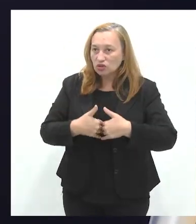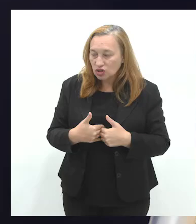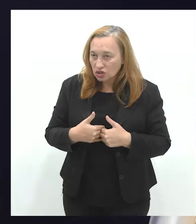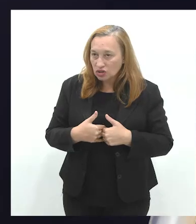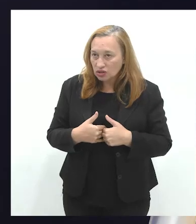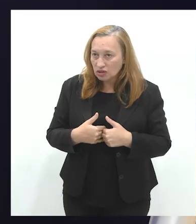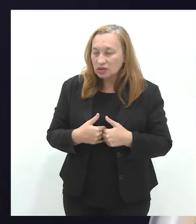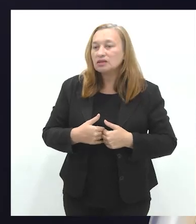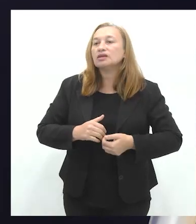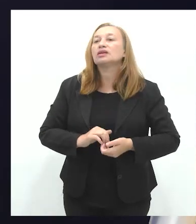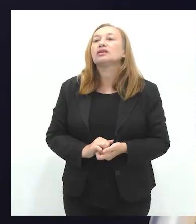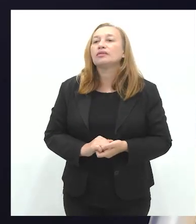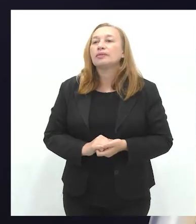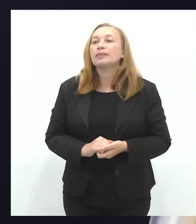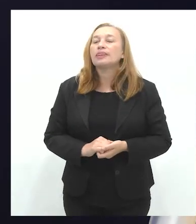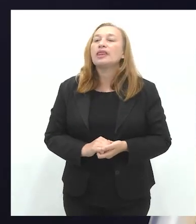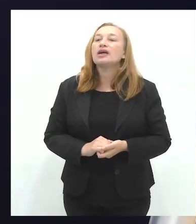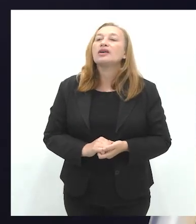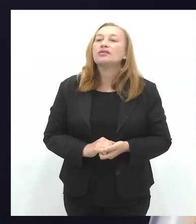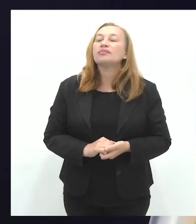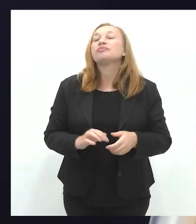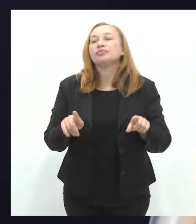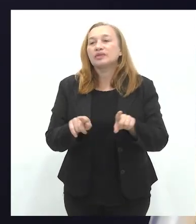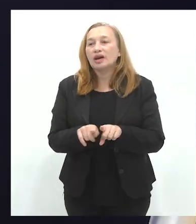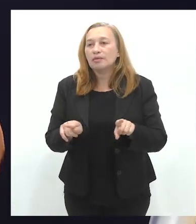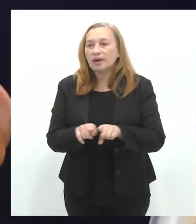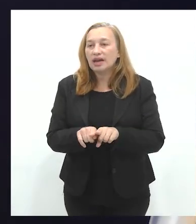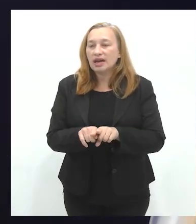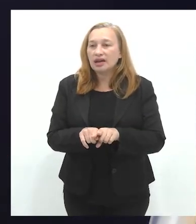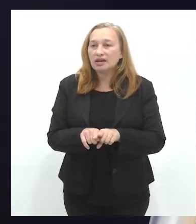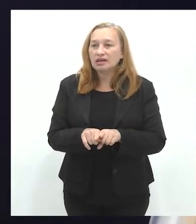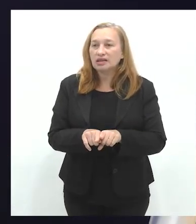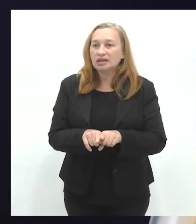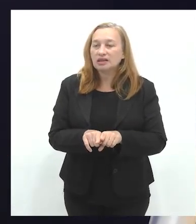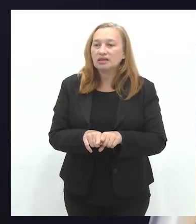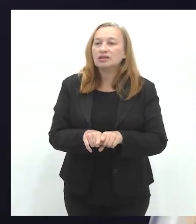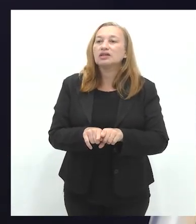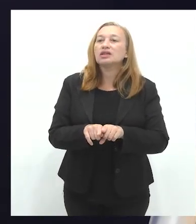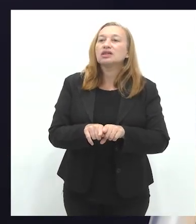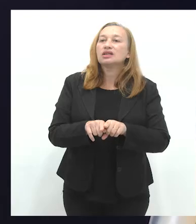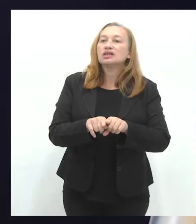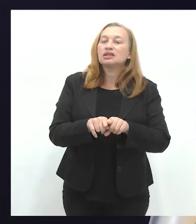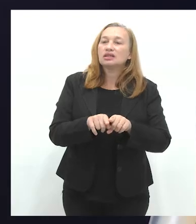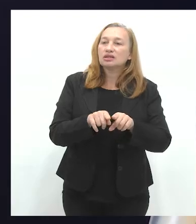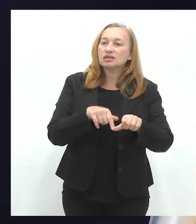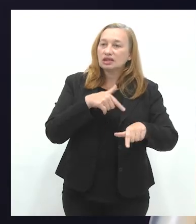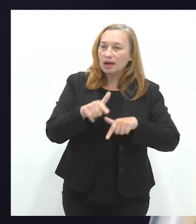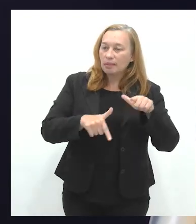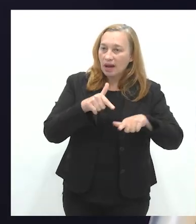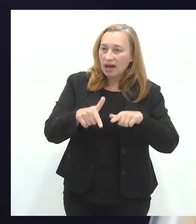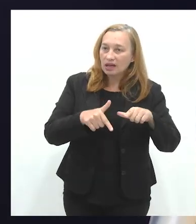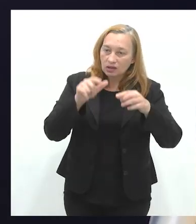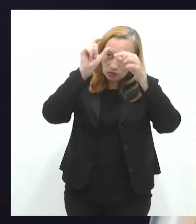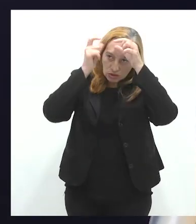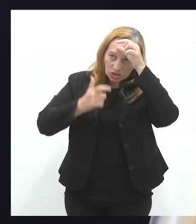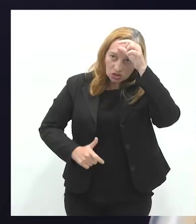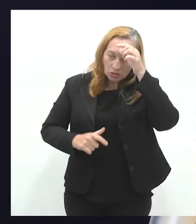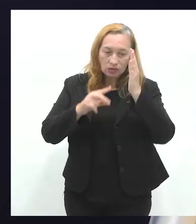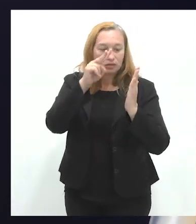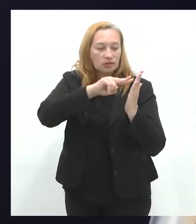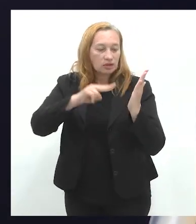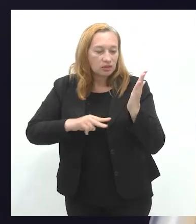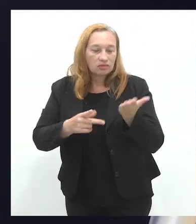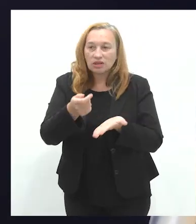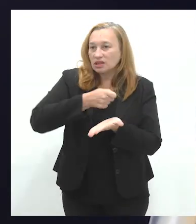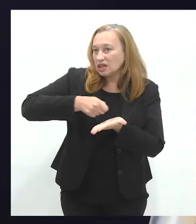né, e com deficiência intelectual, bem Específico. específico. Também sou especialista em alfabetização. Tá? Eu Uhum. trabalho com transtornos da